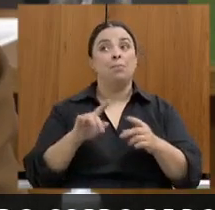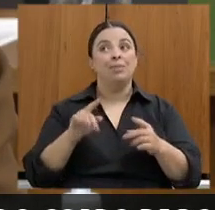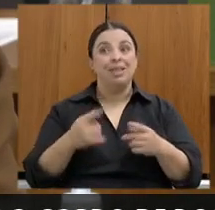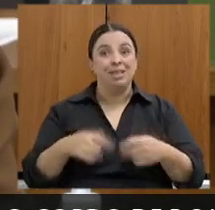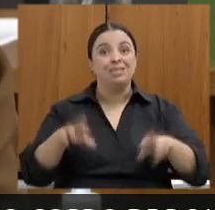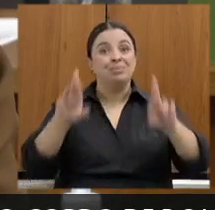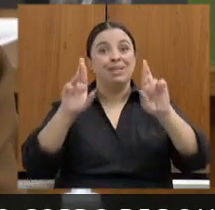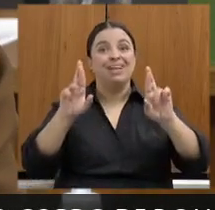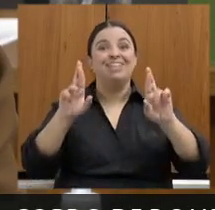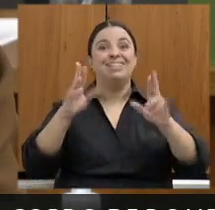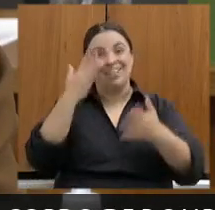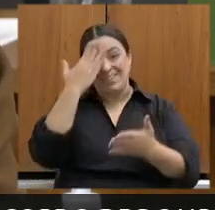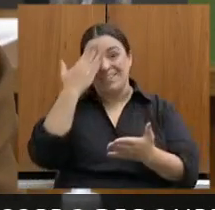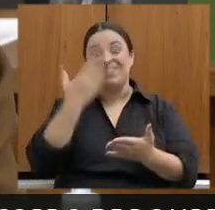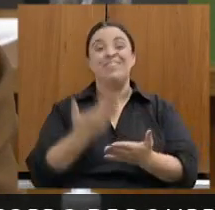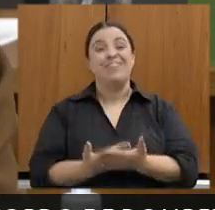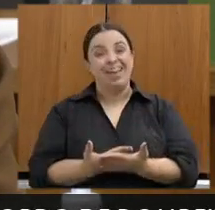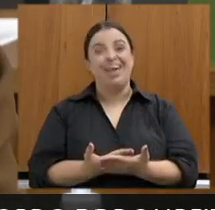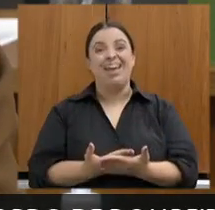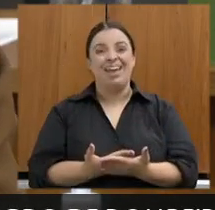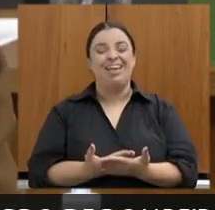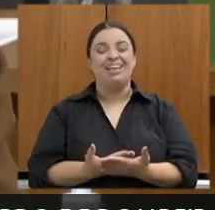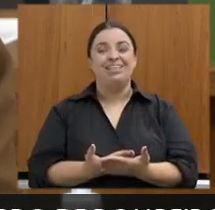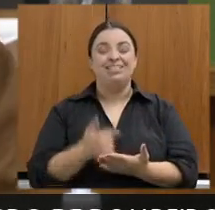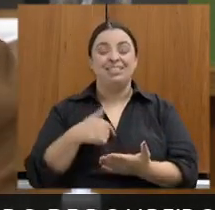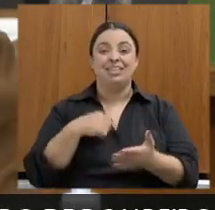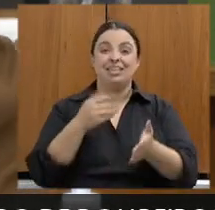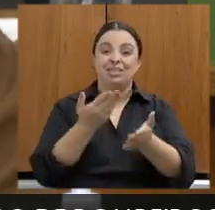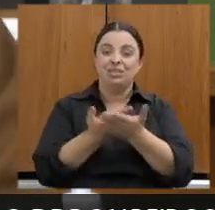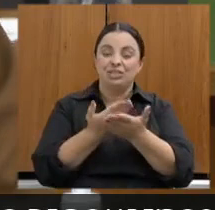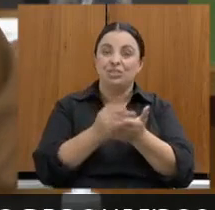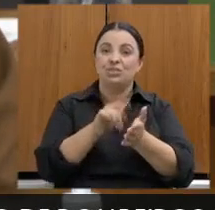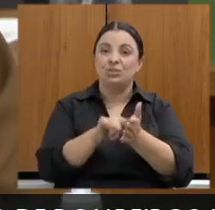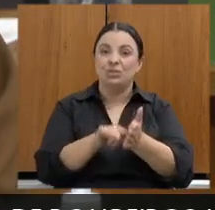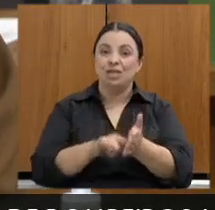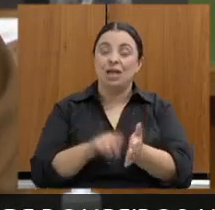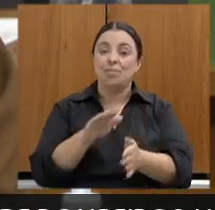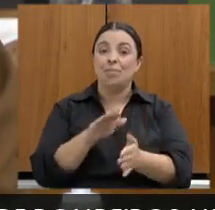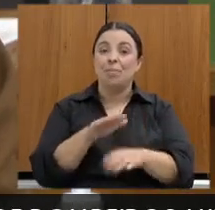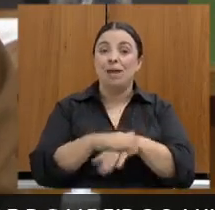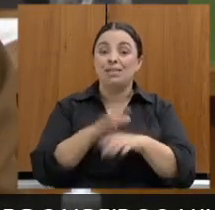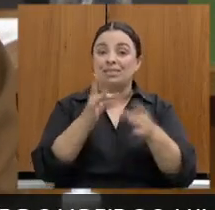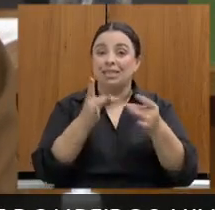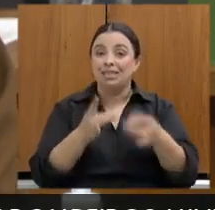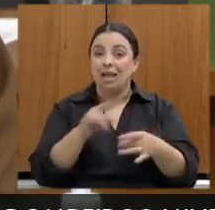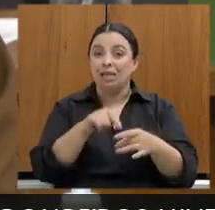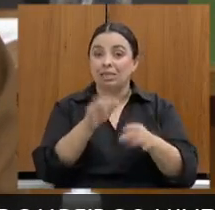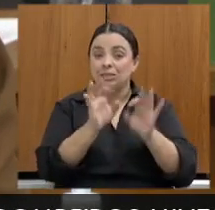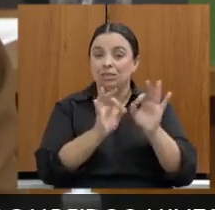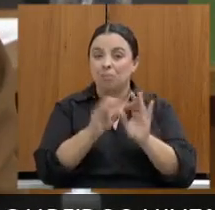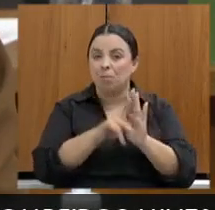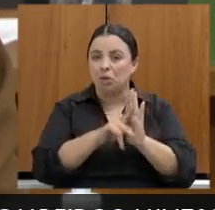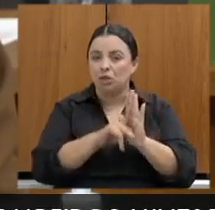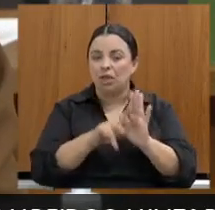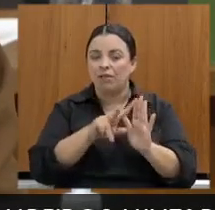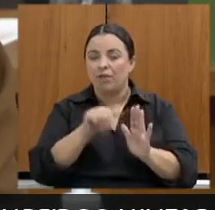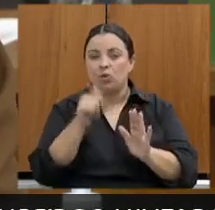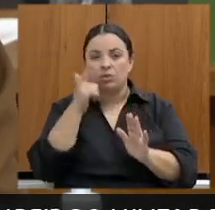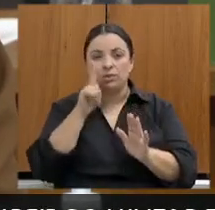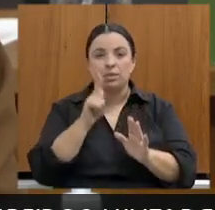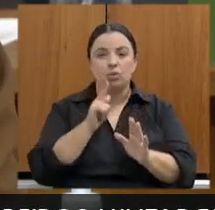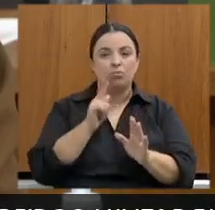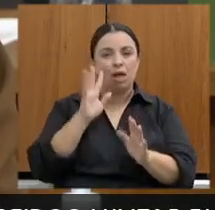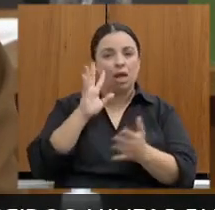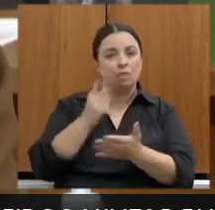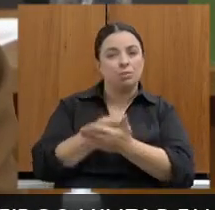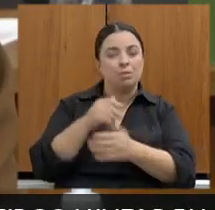tenho essa fé de que o ano com mais detalhe esse projeto vamos achar uma solução mais adequada do que